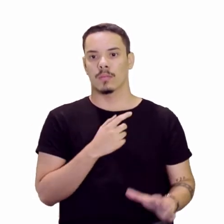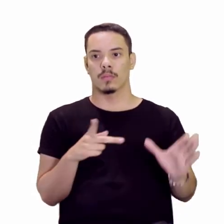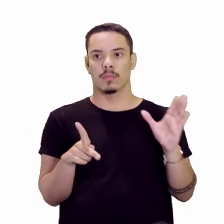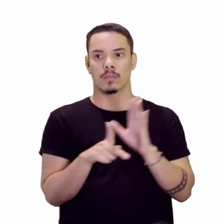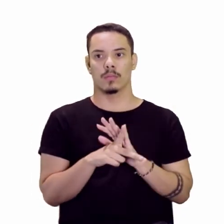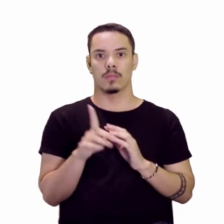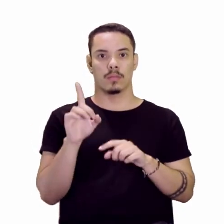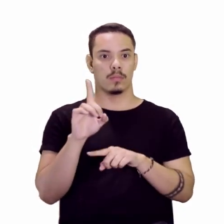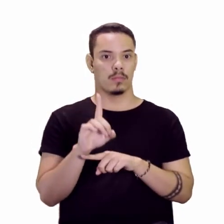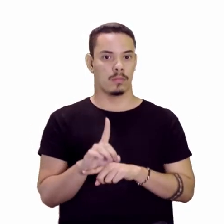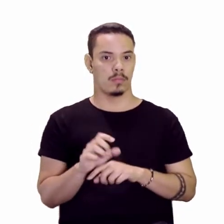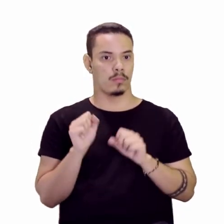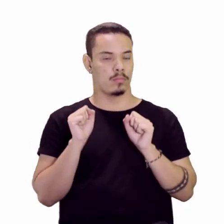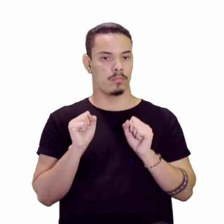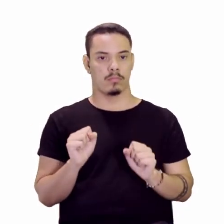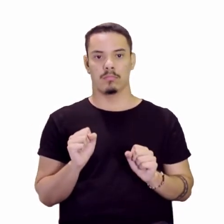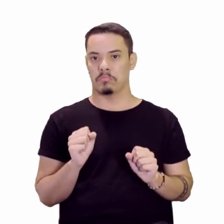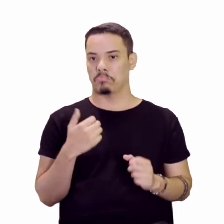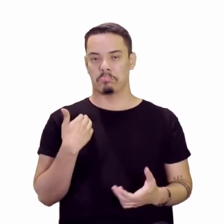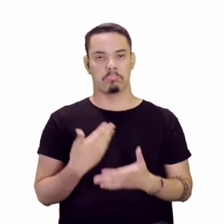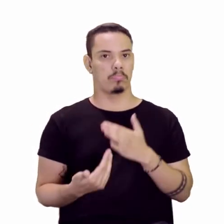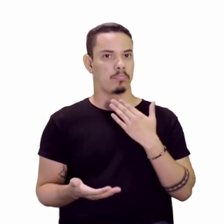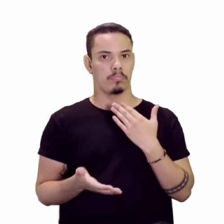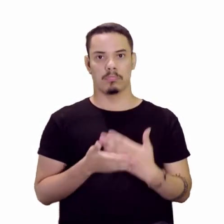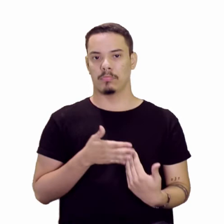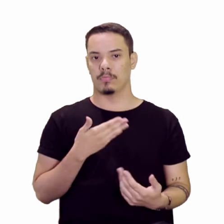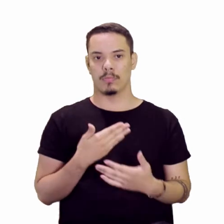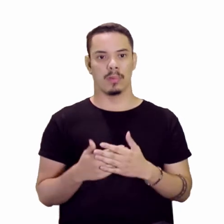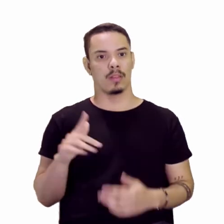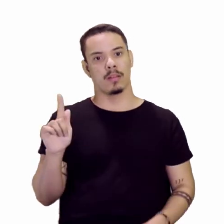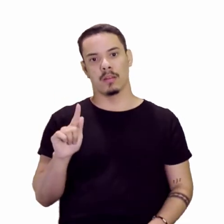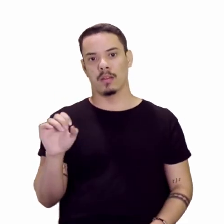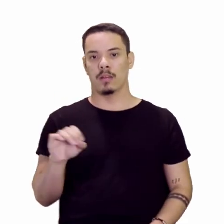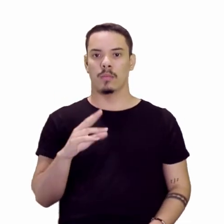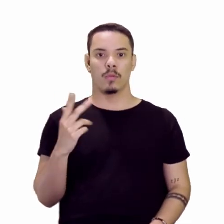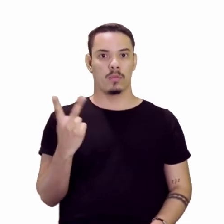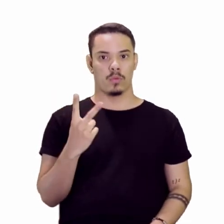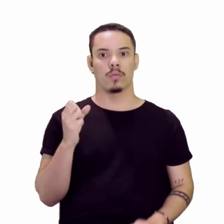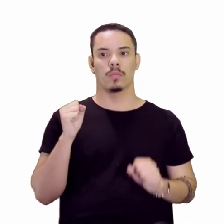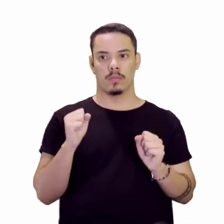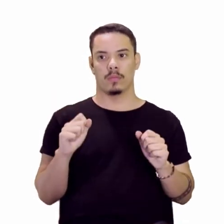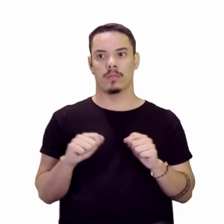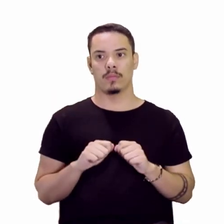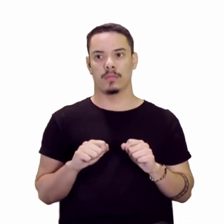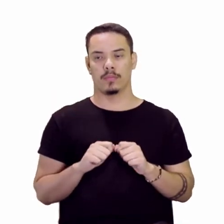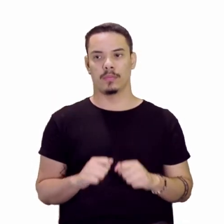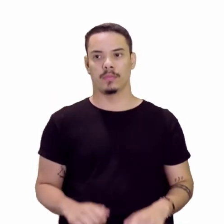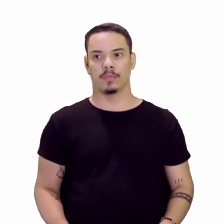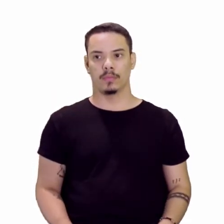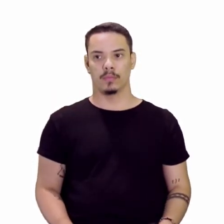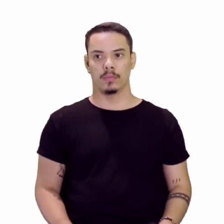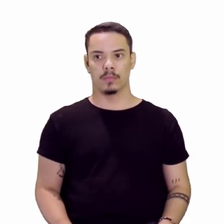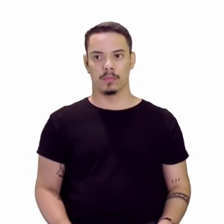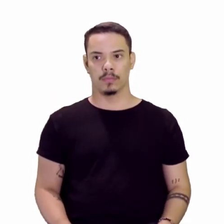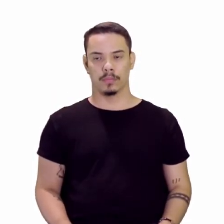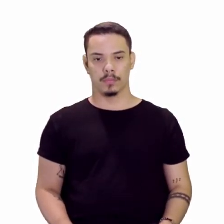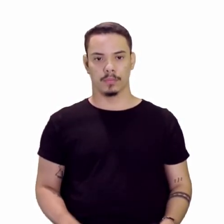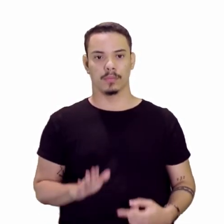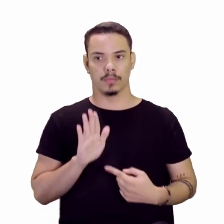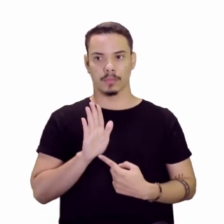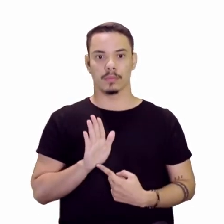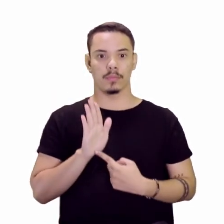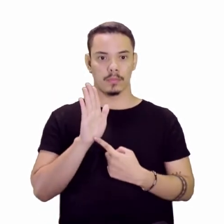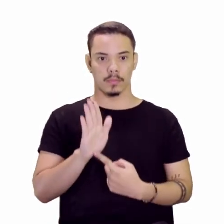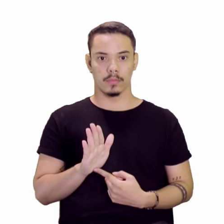densidade? Está em aberto, pode deixar em grama por centímetro cúbico. Não tem Aí a gente problema. pode fazer os dois só para mostrar, né? Também. Então, olha só, pessoal. Ó, vamos